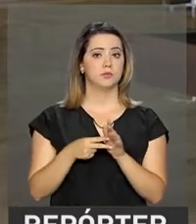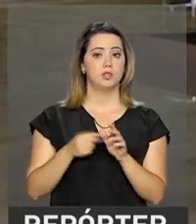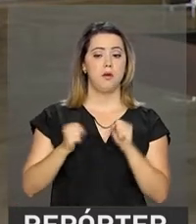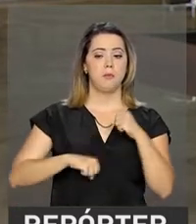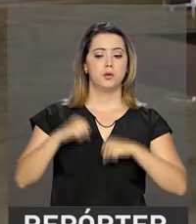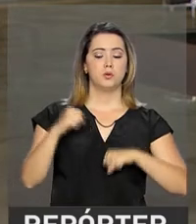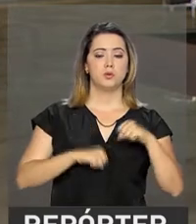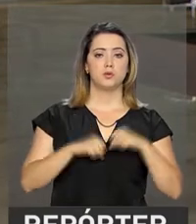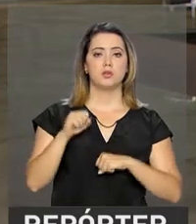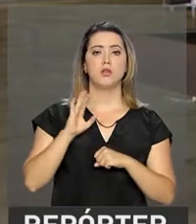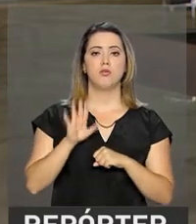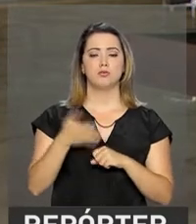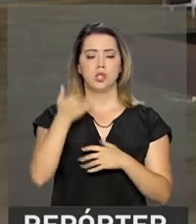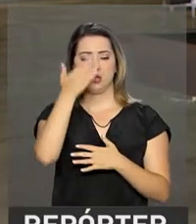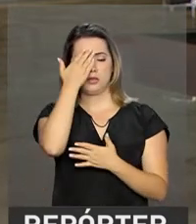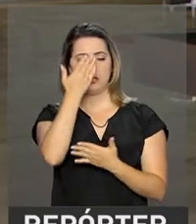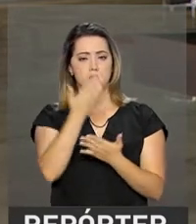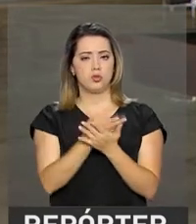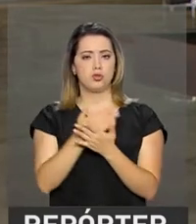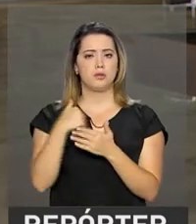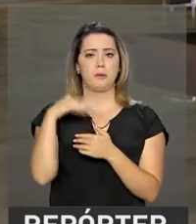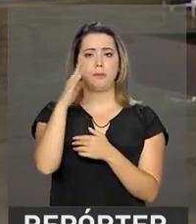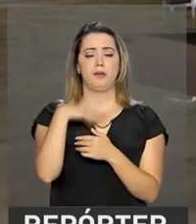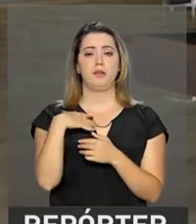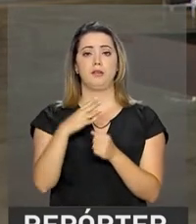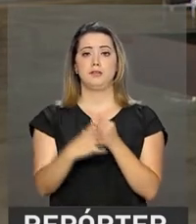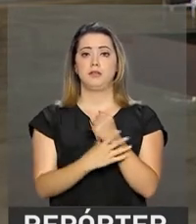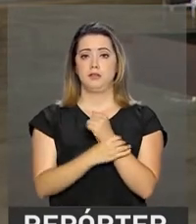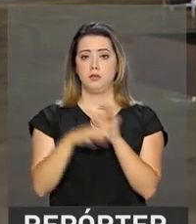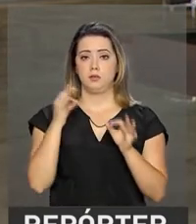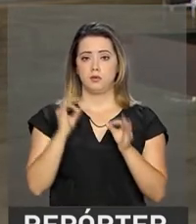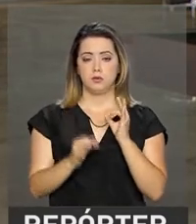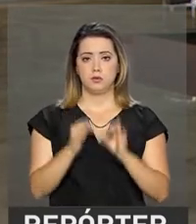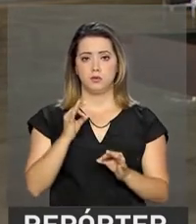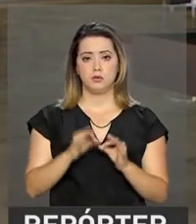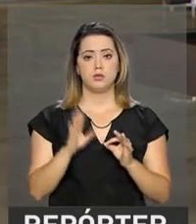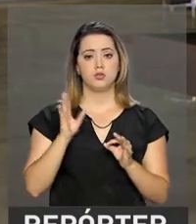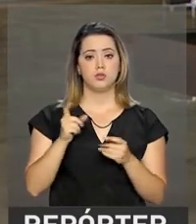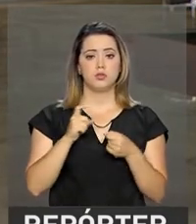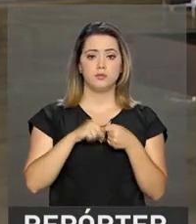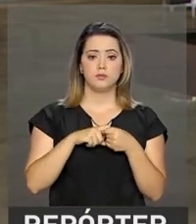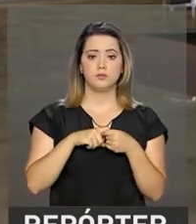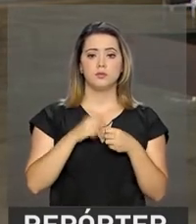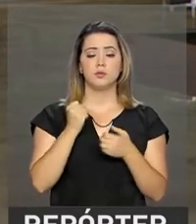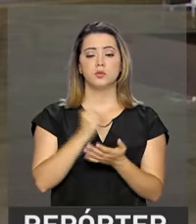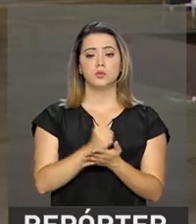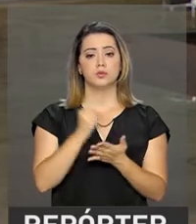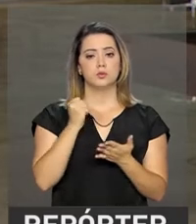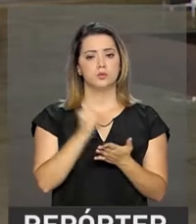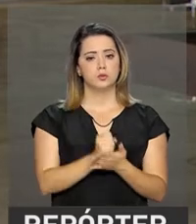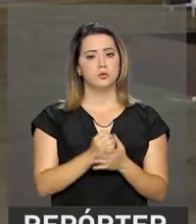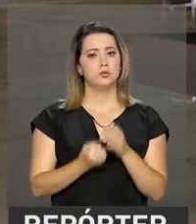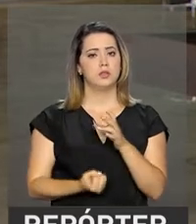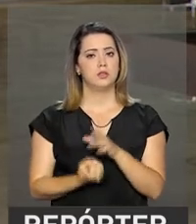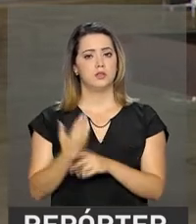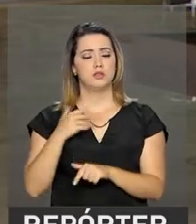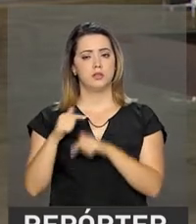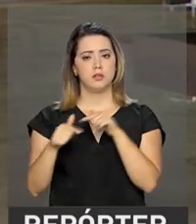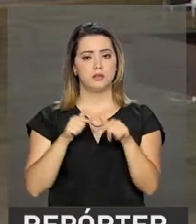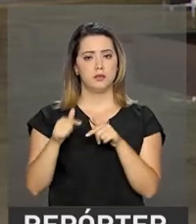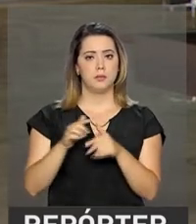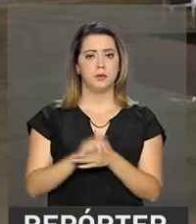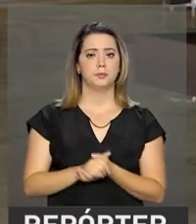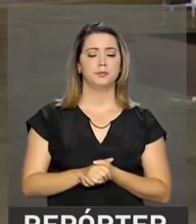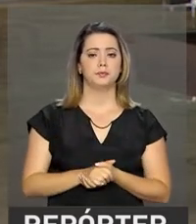está otimista com segurança jurídica e já voltou a contratar e gerar empregos no